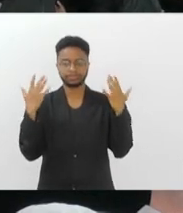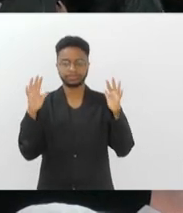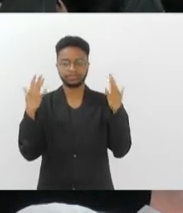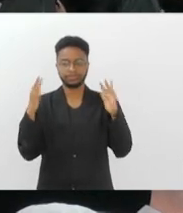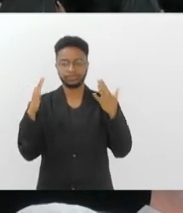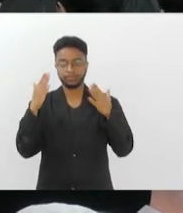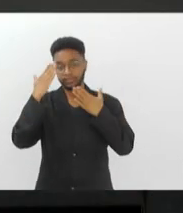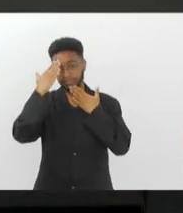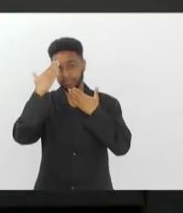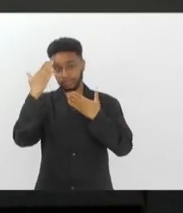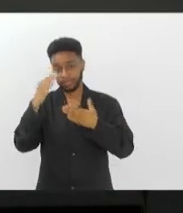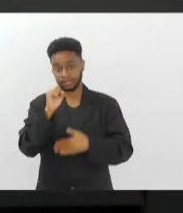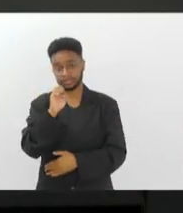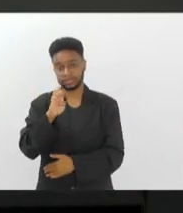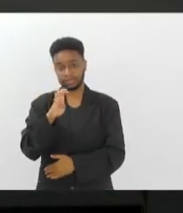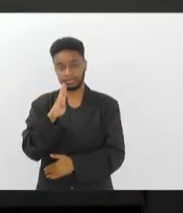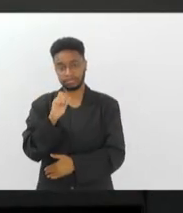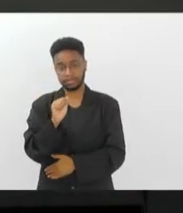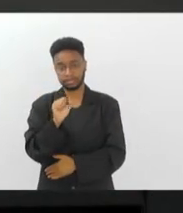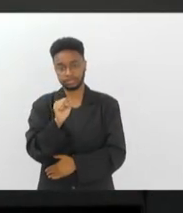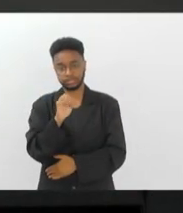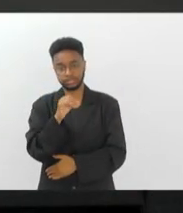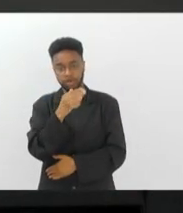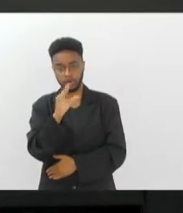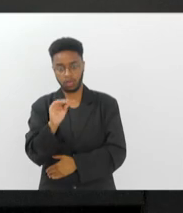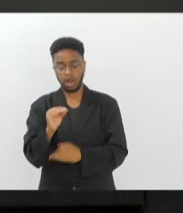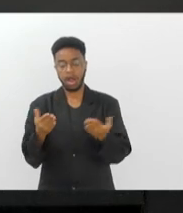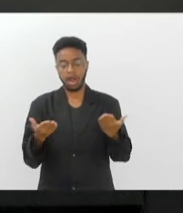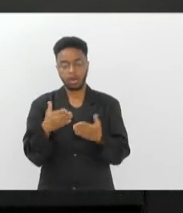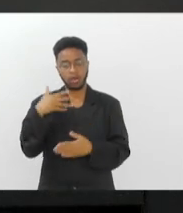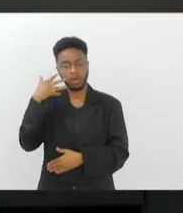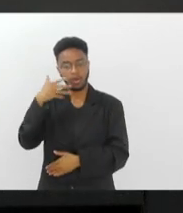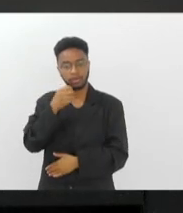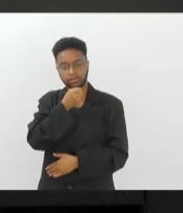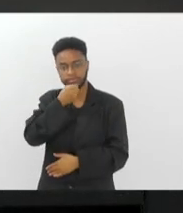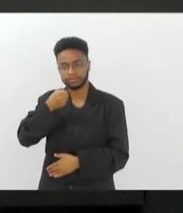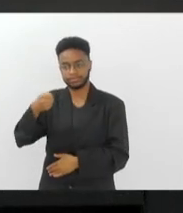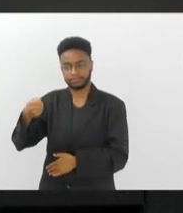Muito obrigada, Sebastião. Passo agora a palavra